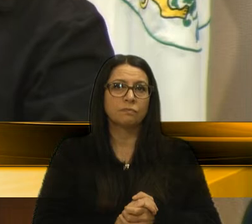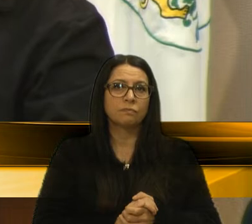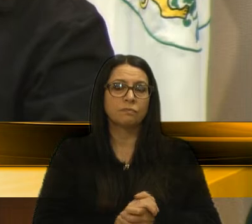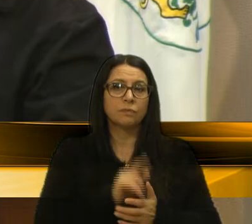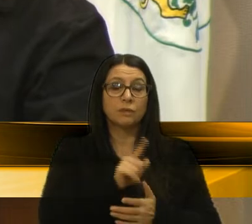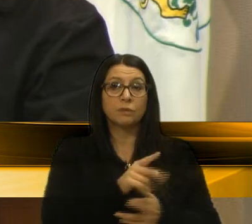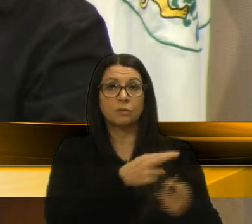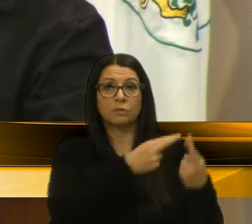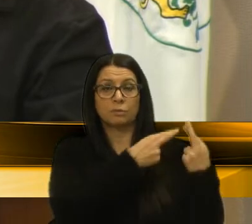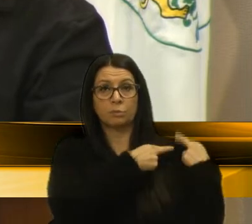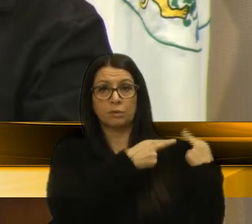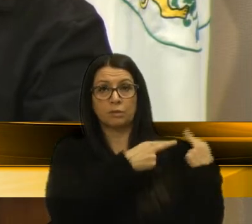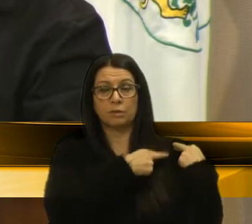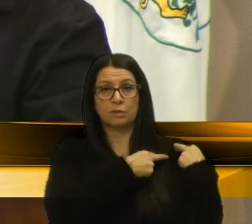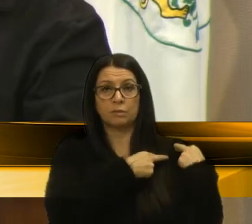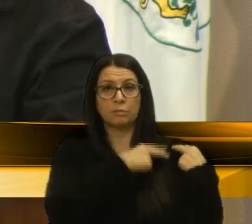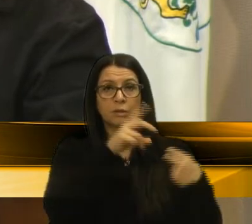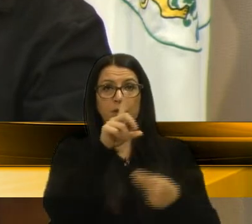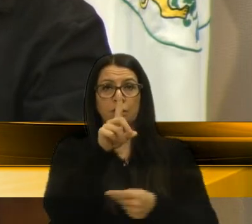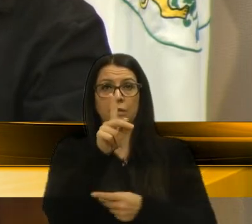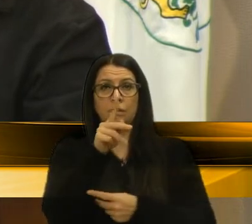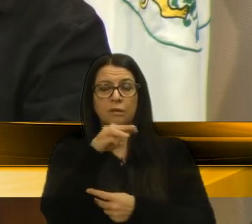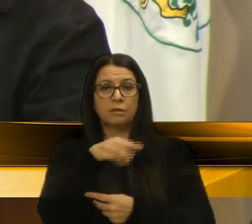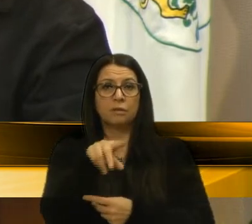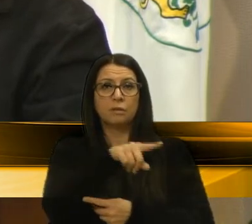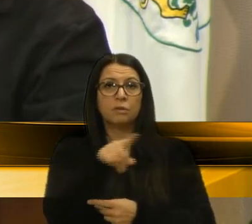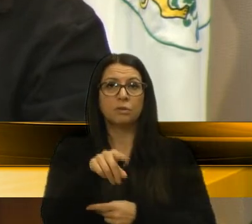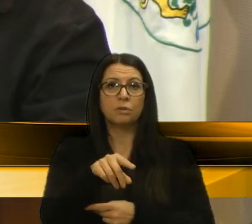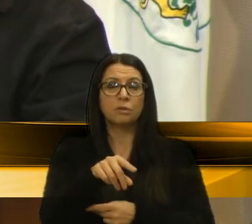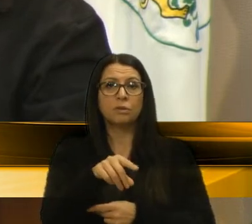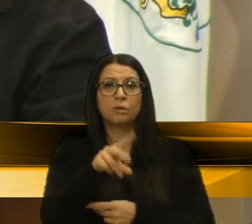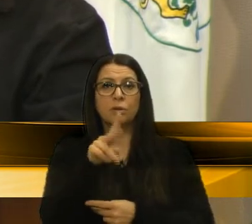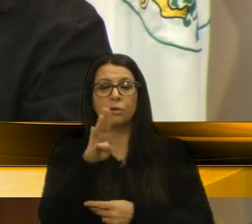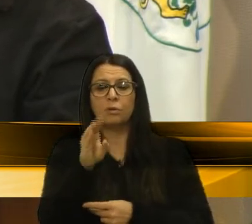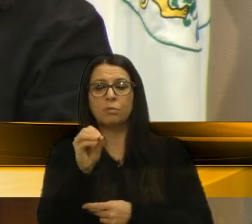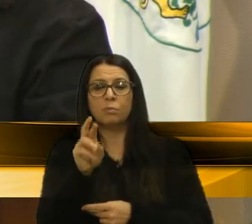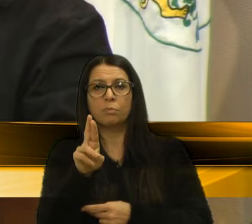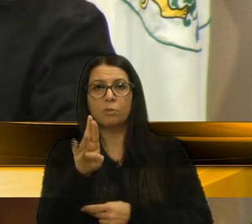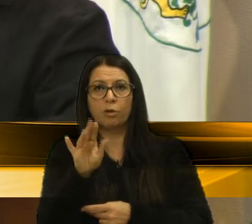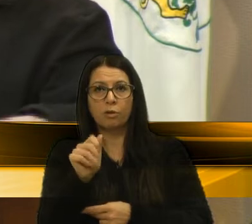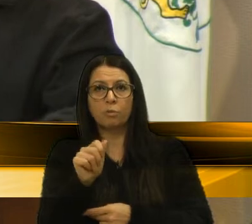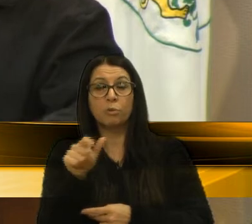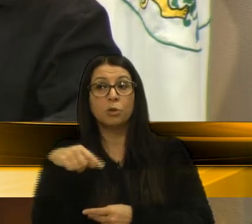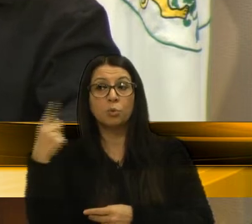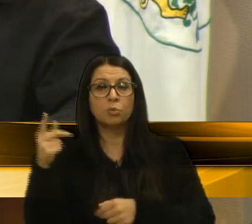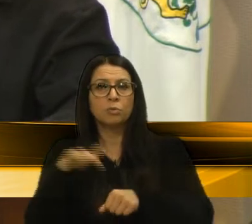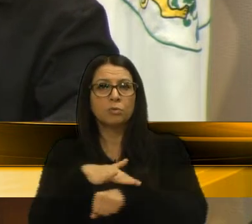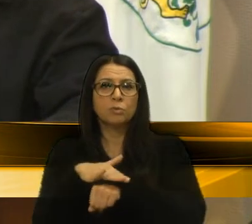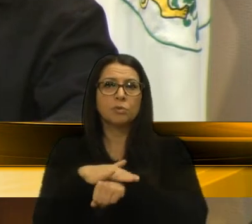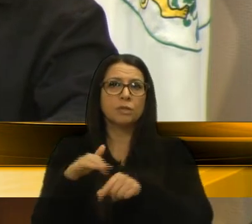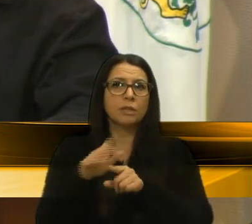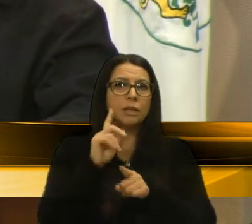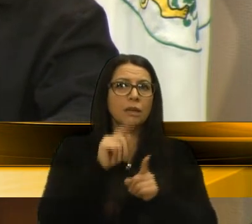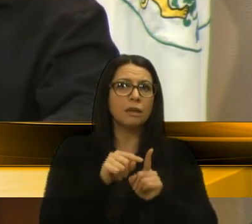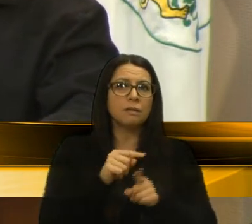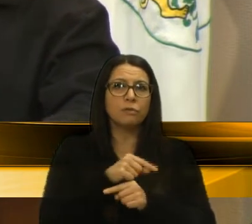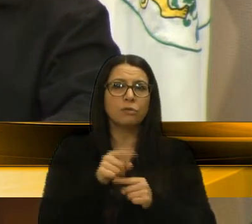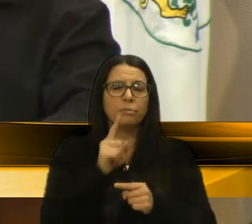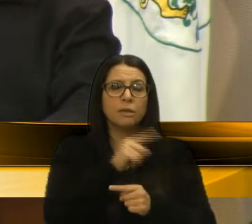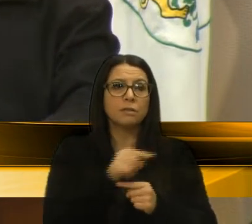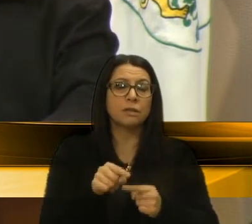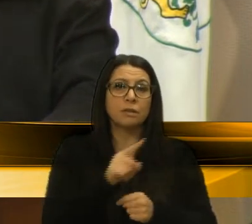Os responsáveis lá pela DPM, Dr. Borba e outros com quem a gente conversou, eles nos